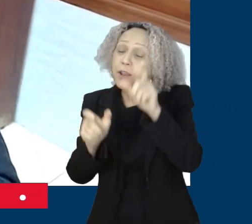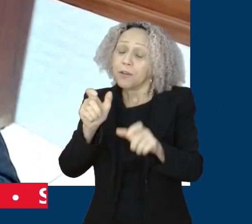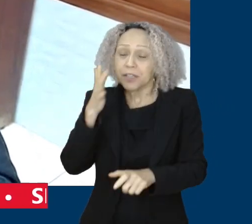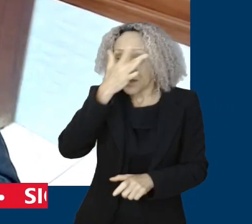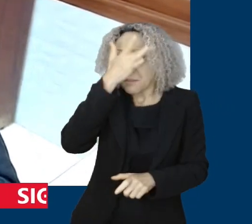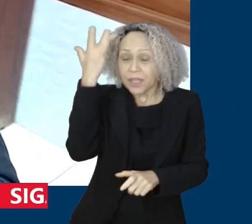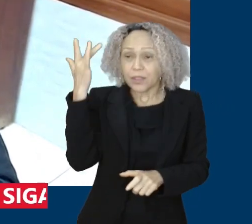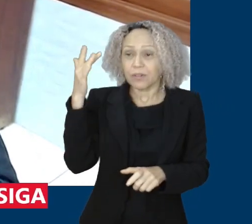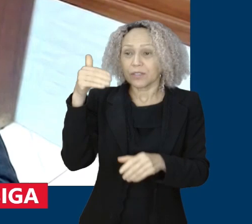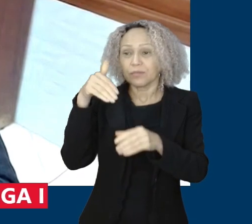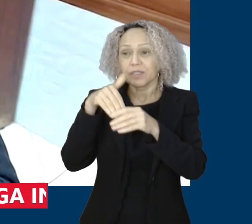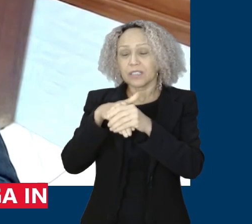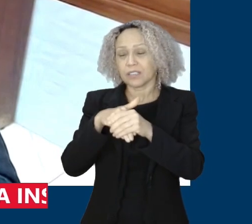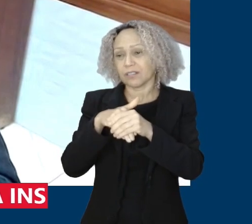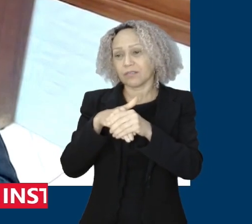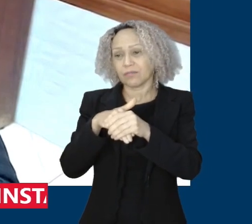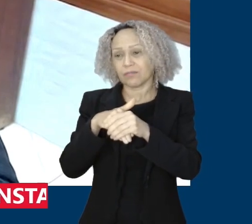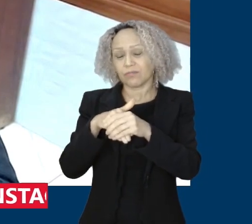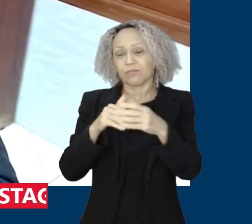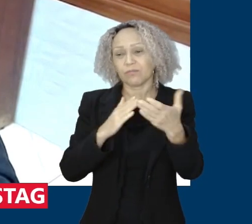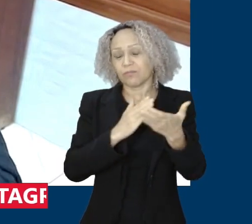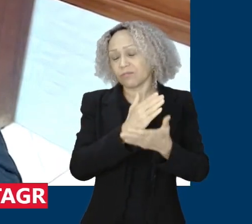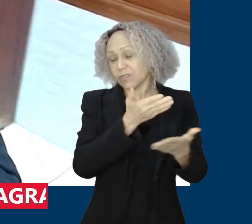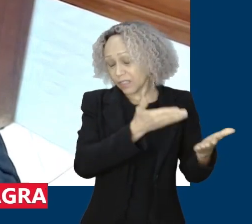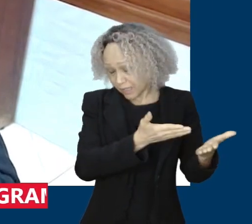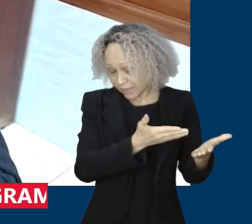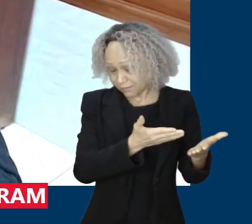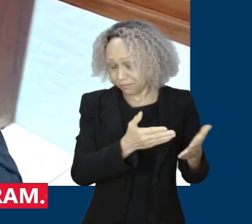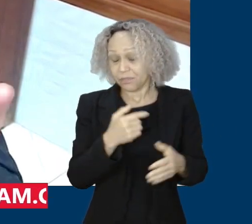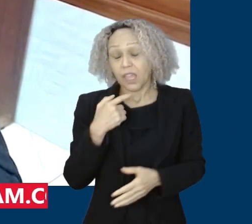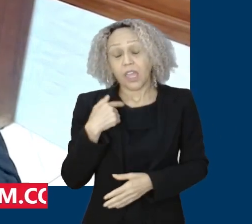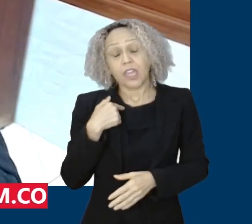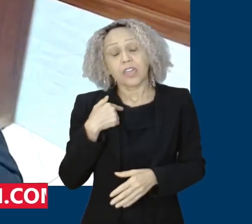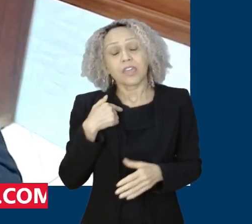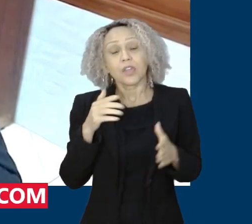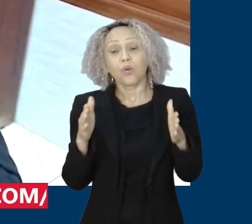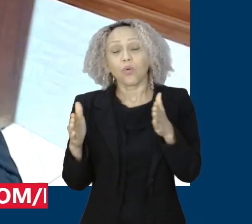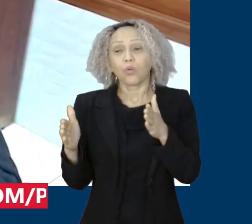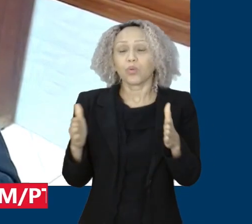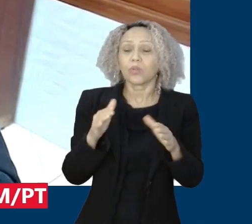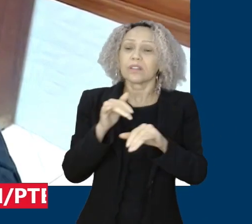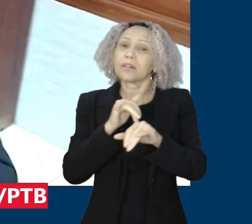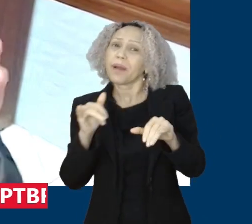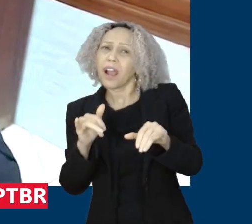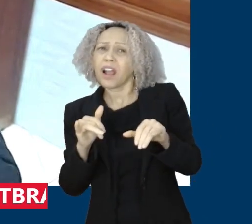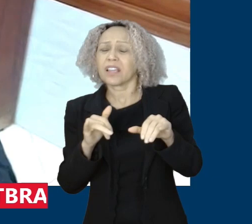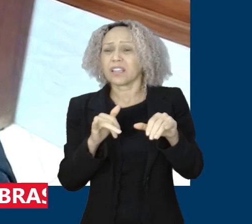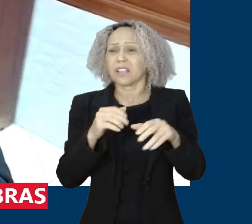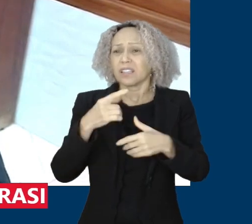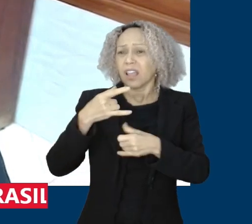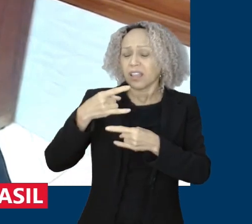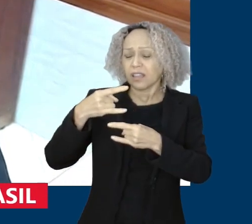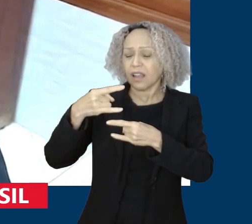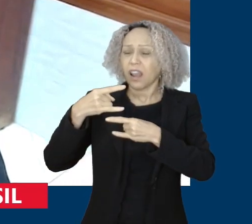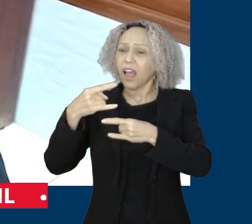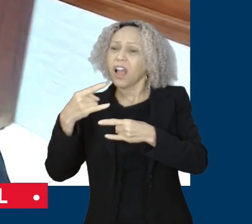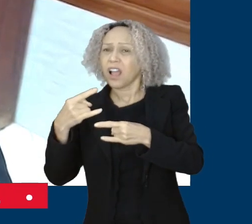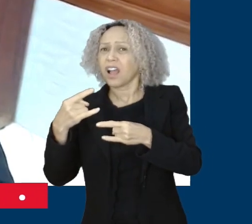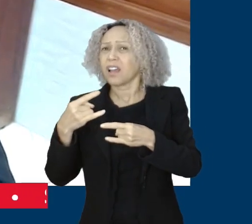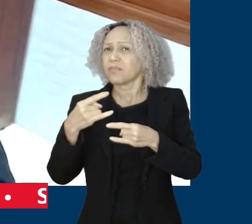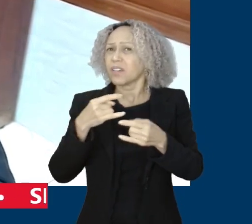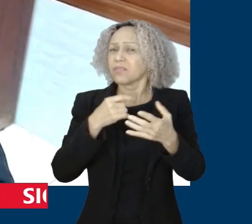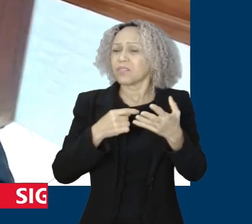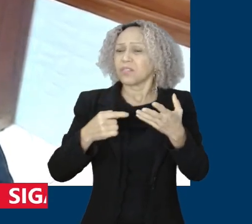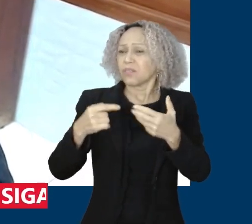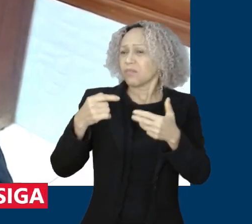né, as falas do Lula nos eventos, nas lives, em programas como esse teu, e